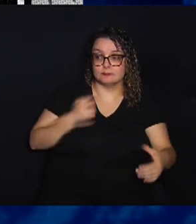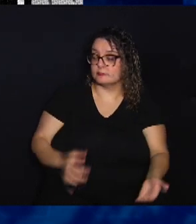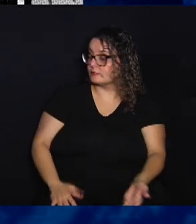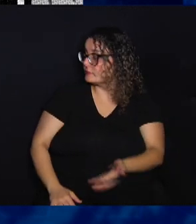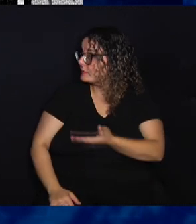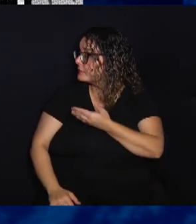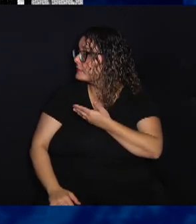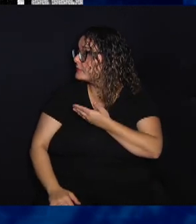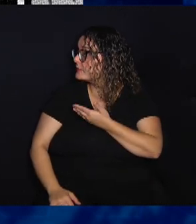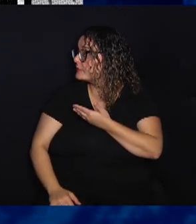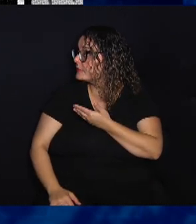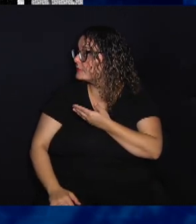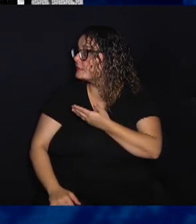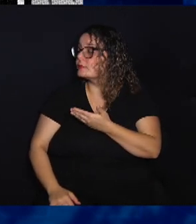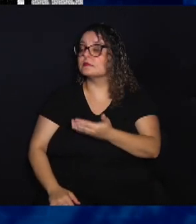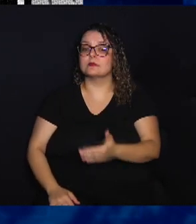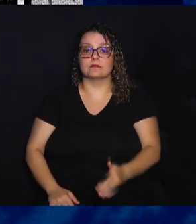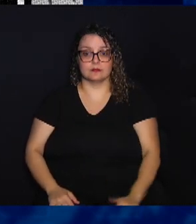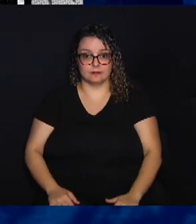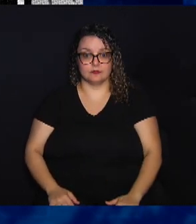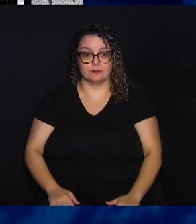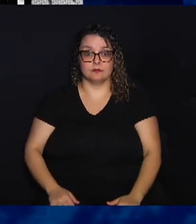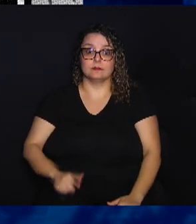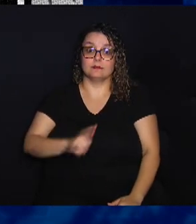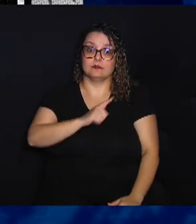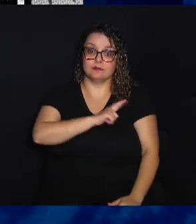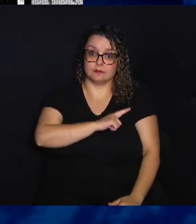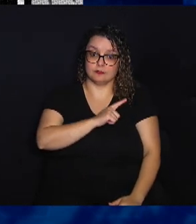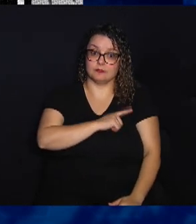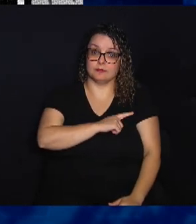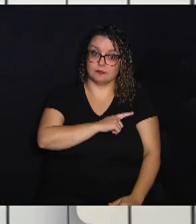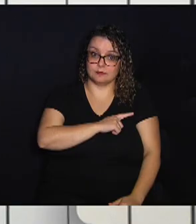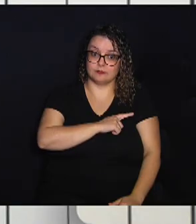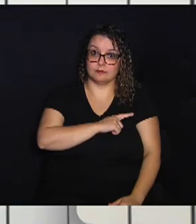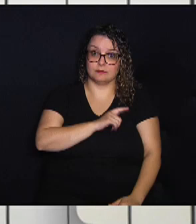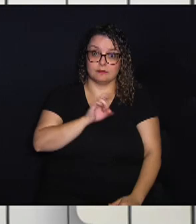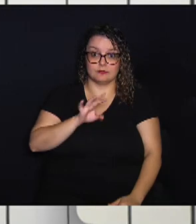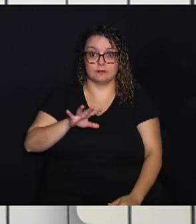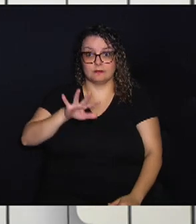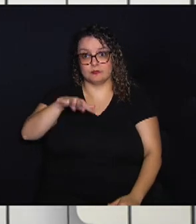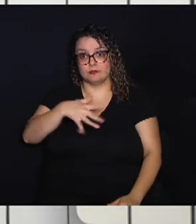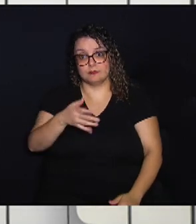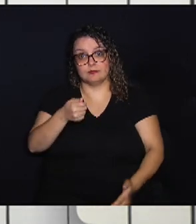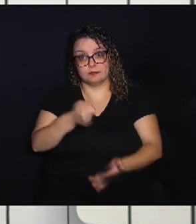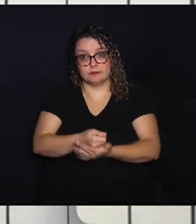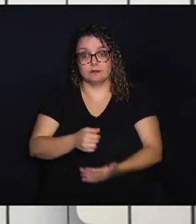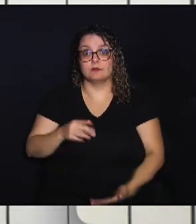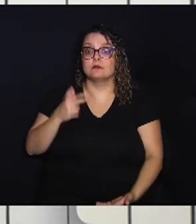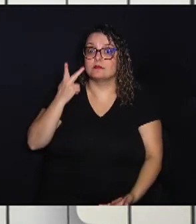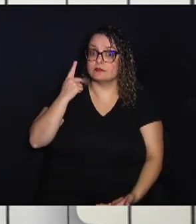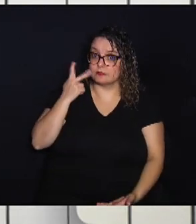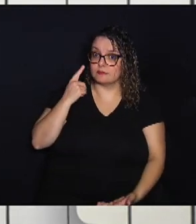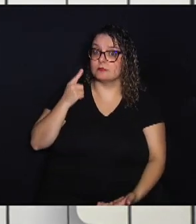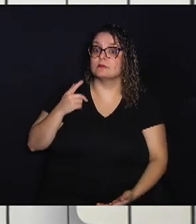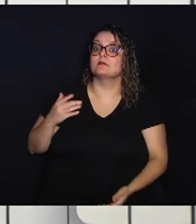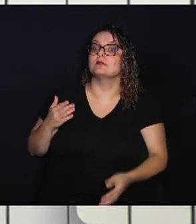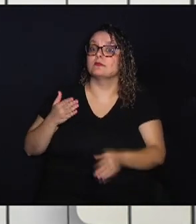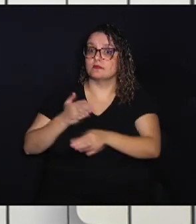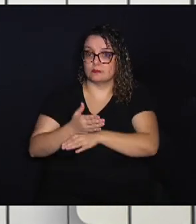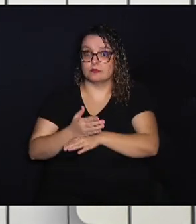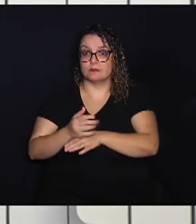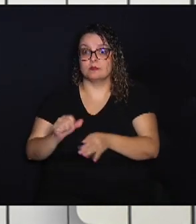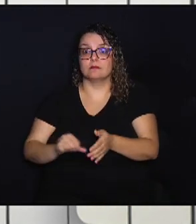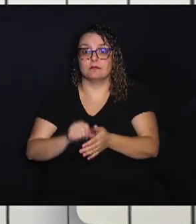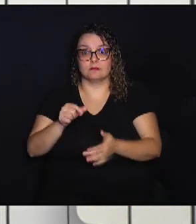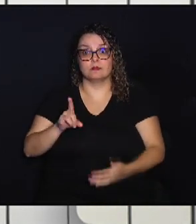aí na sua tela. E para o Bugre é apenas cumprir tabela, mas para o Ceará vale o acesso à primeira divisão